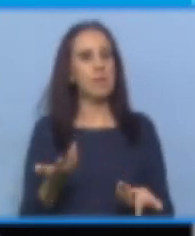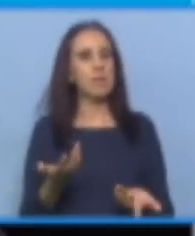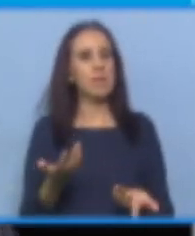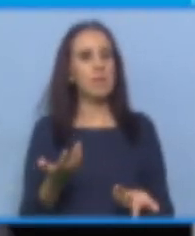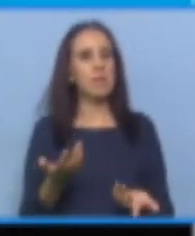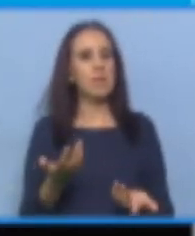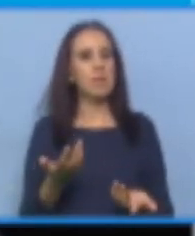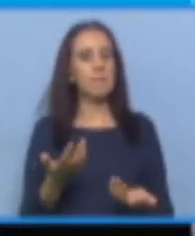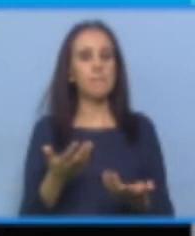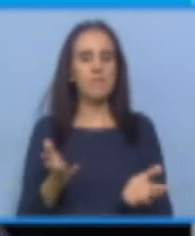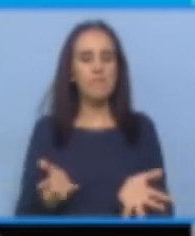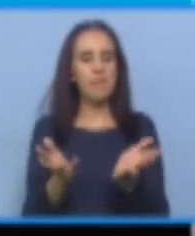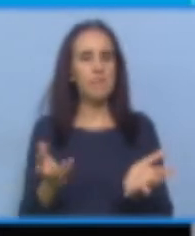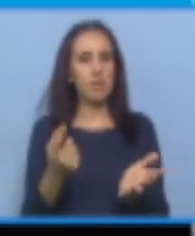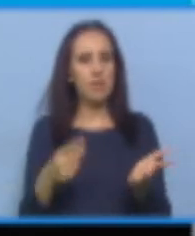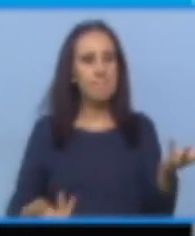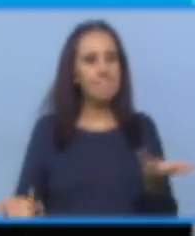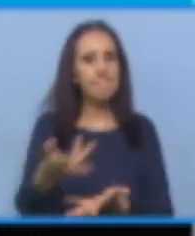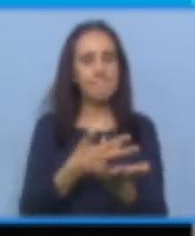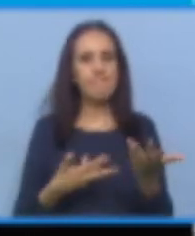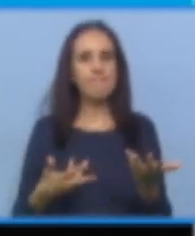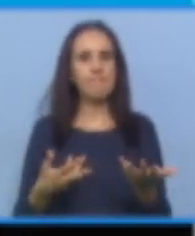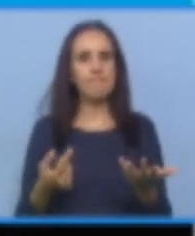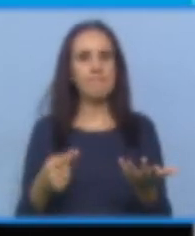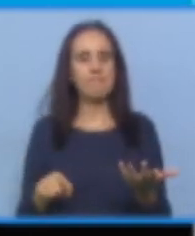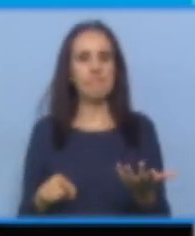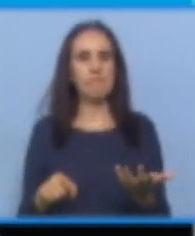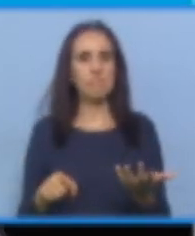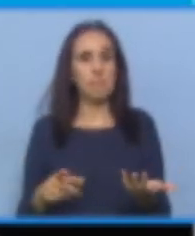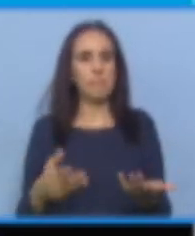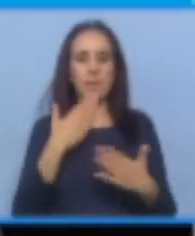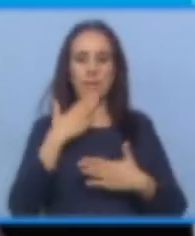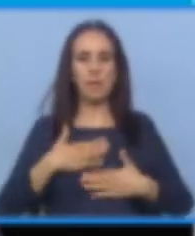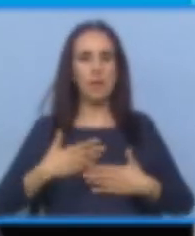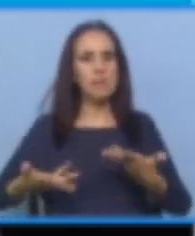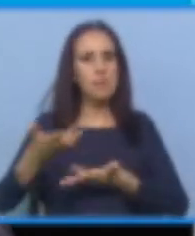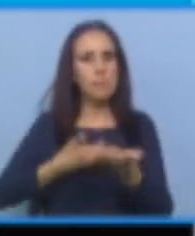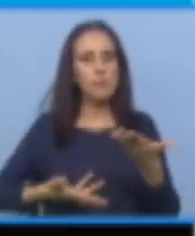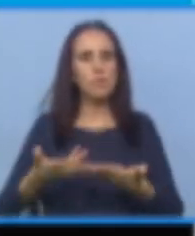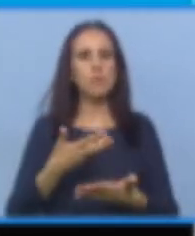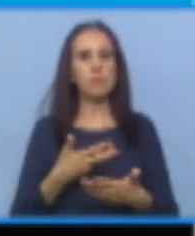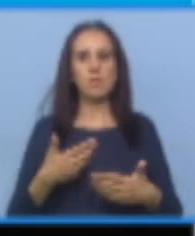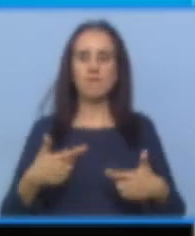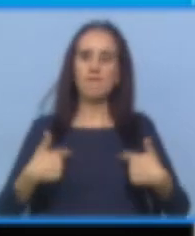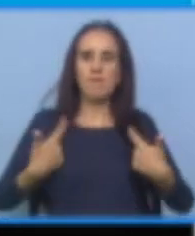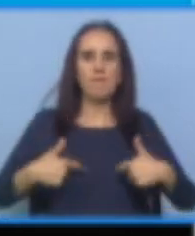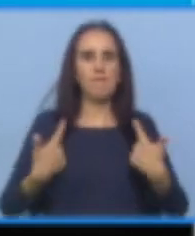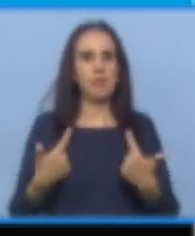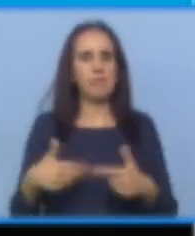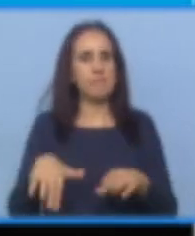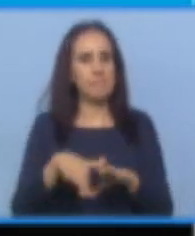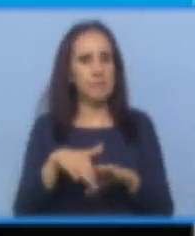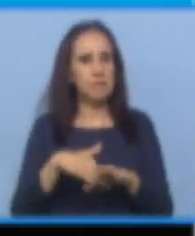e impulsionam, dinamizam, dá-nos um dinamismo e impele-nos a